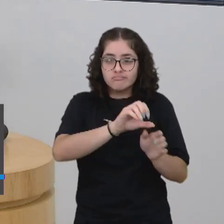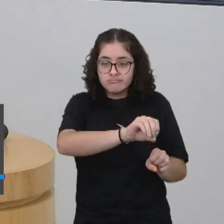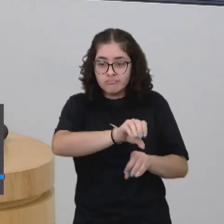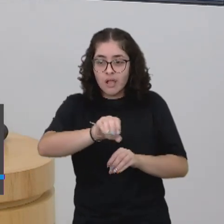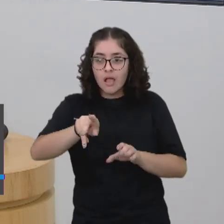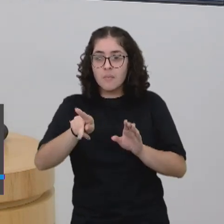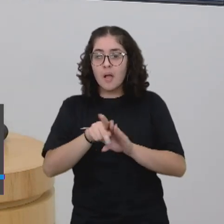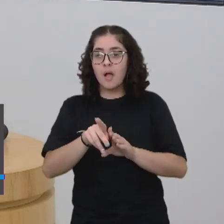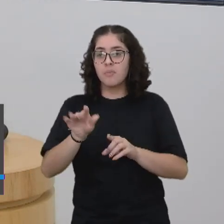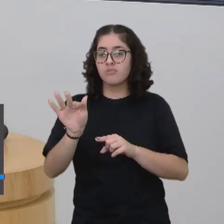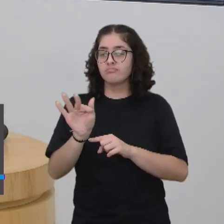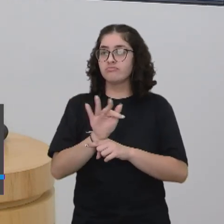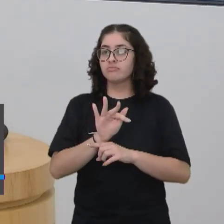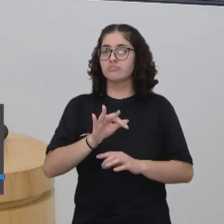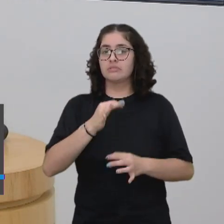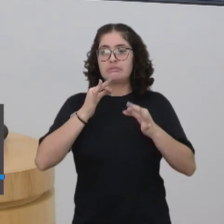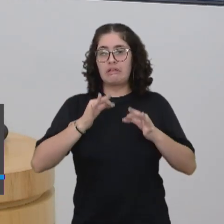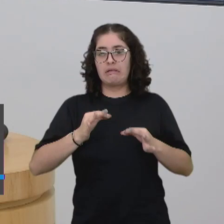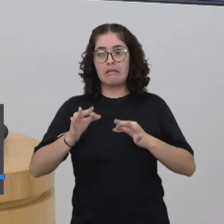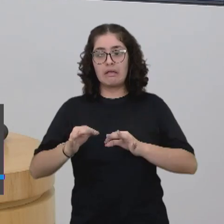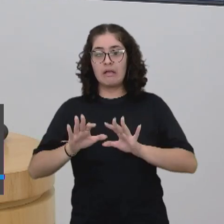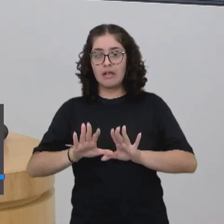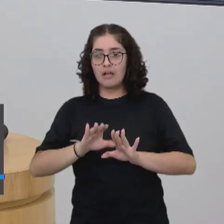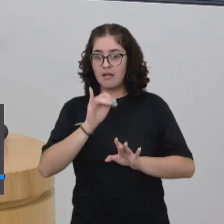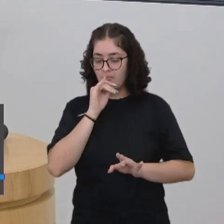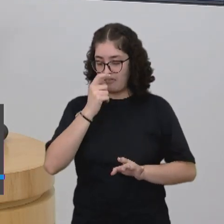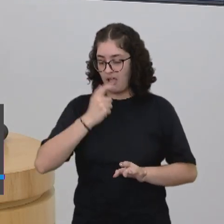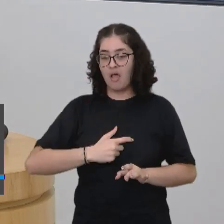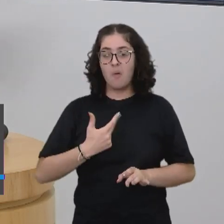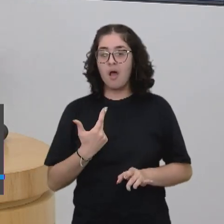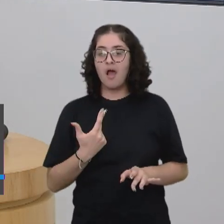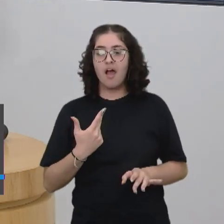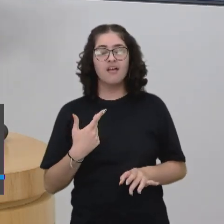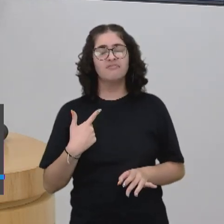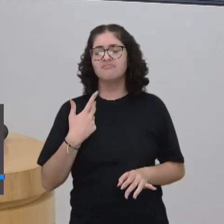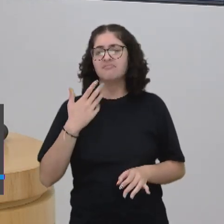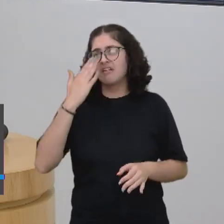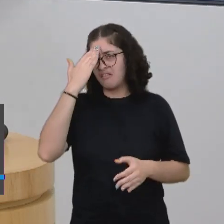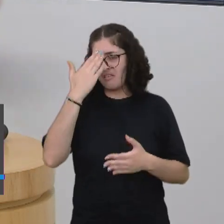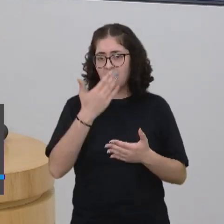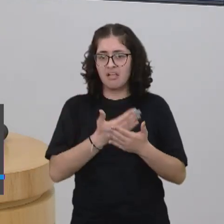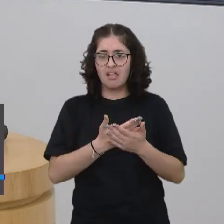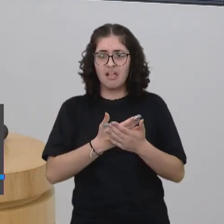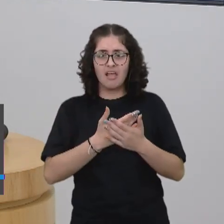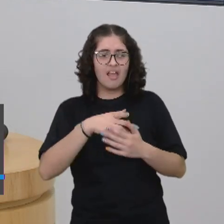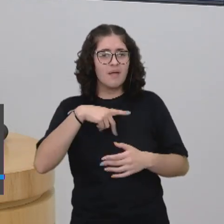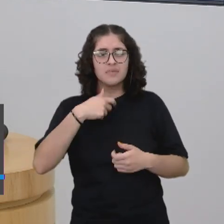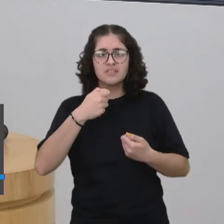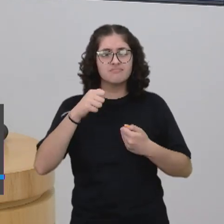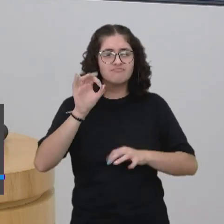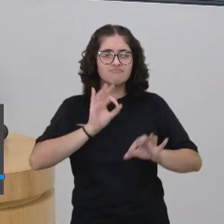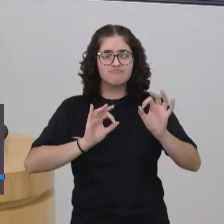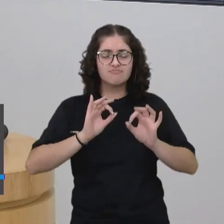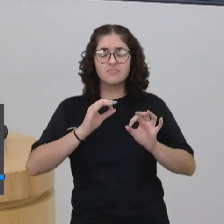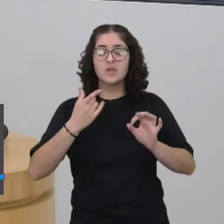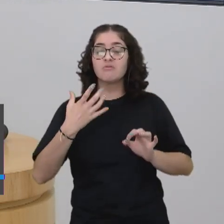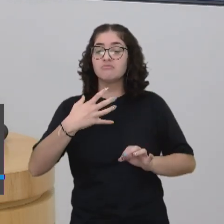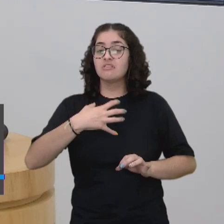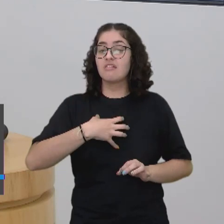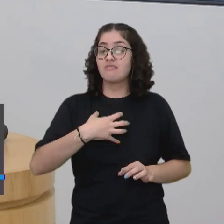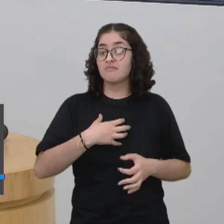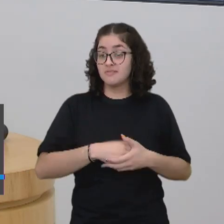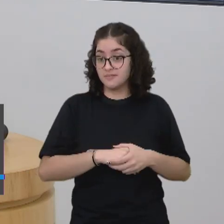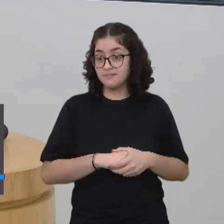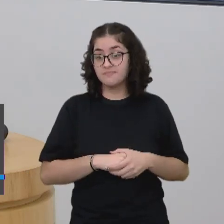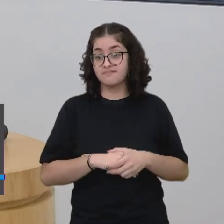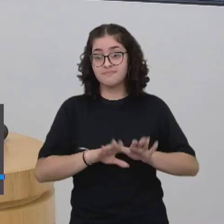mais formal. E tem professor que, por exemplo, é que nem eu e acha que vida louca e é nóis. A